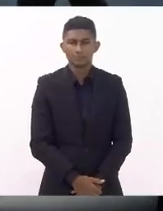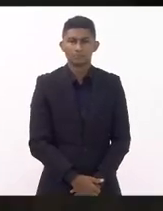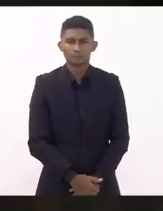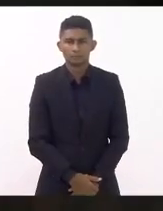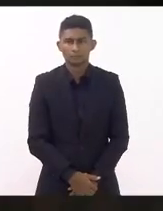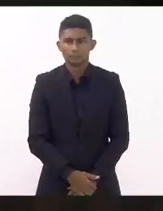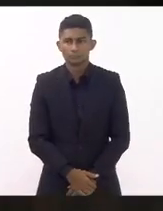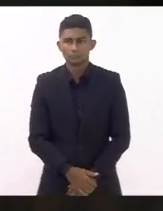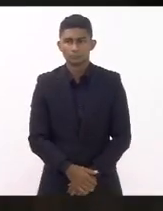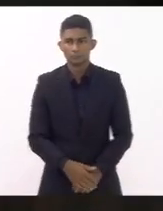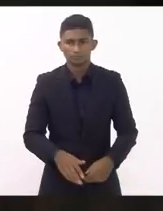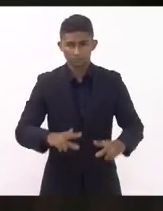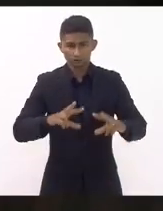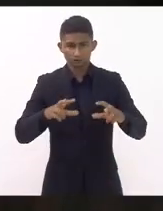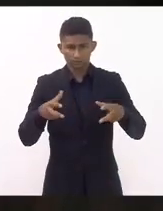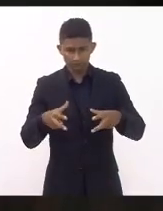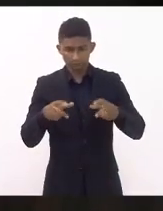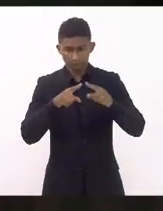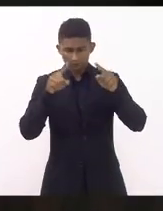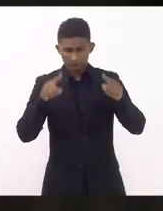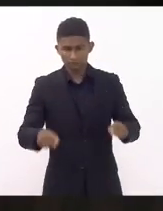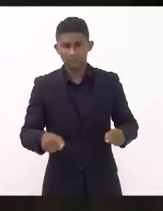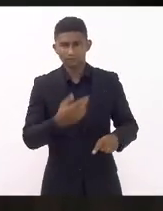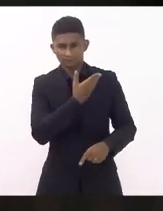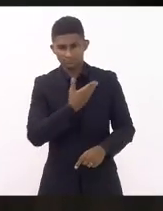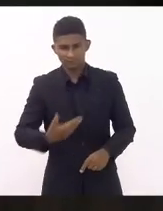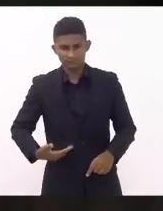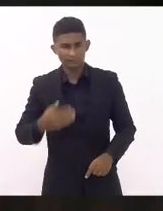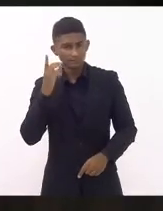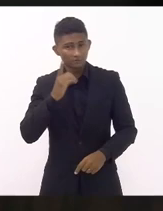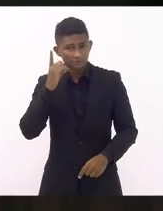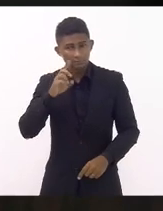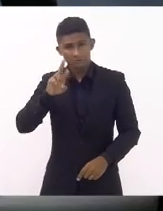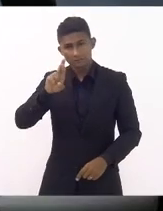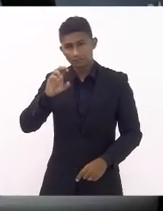Pela Comissão de Servidores Públicos, deputado Rodrigo Amorim.